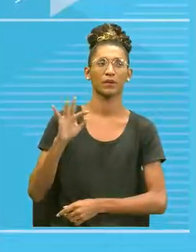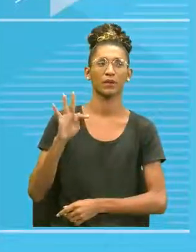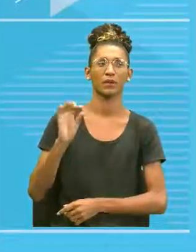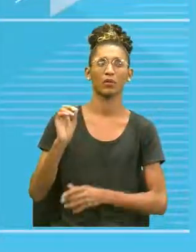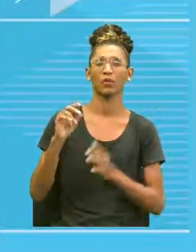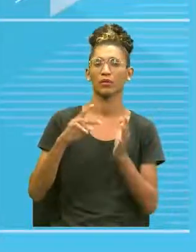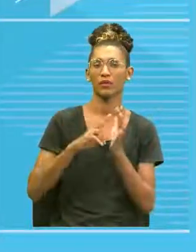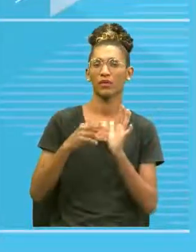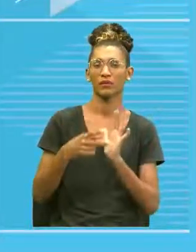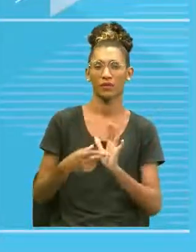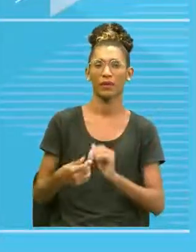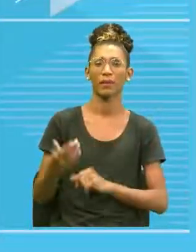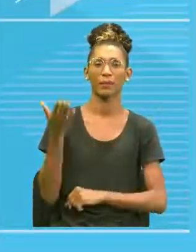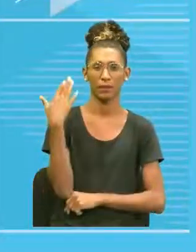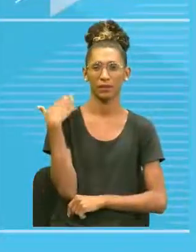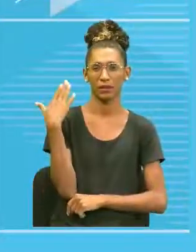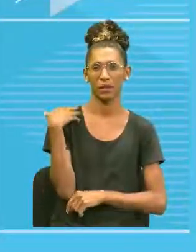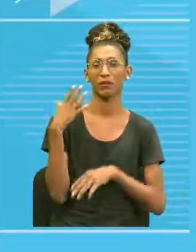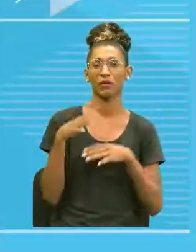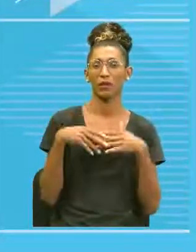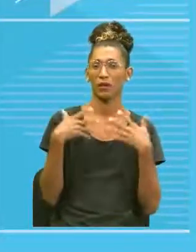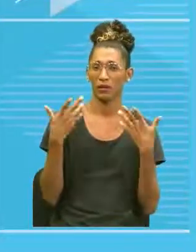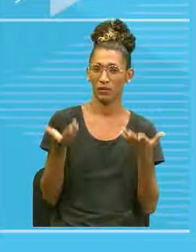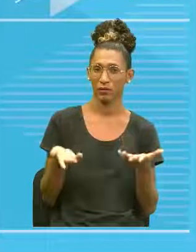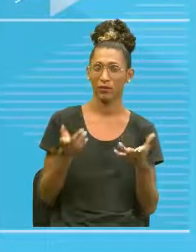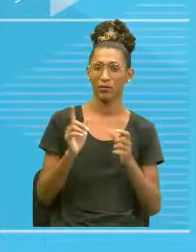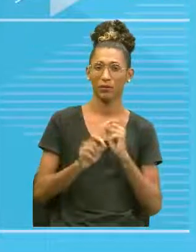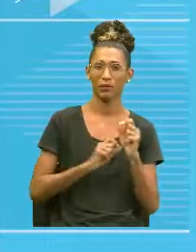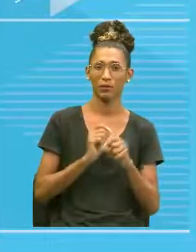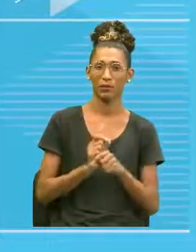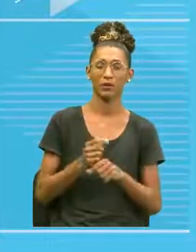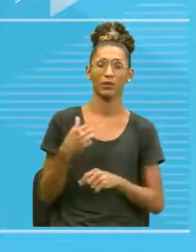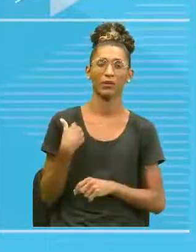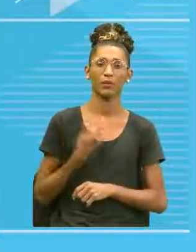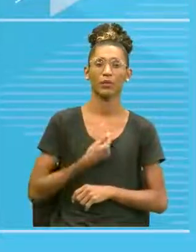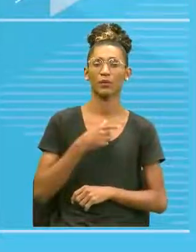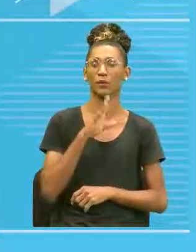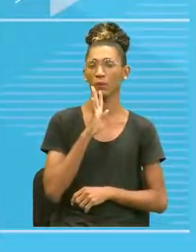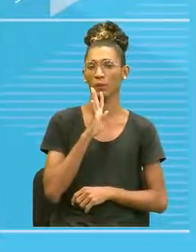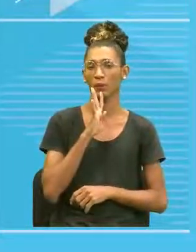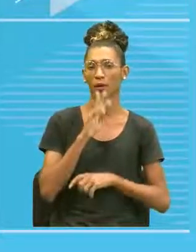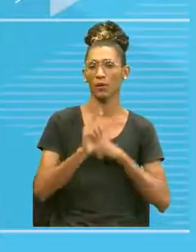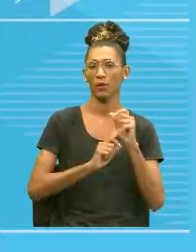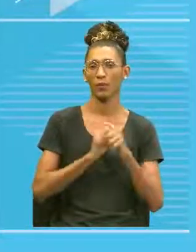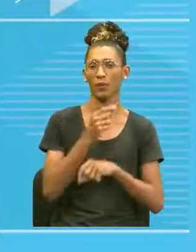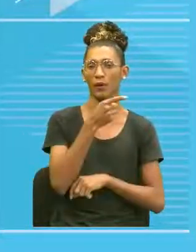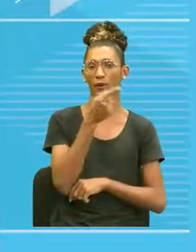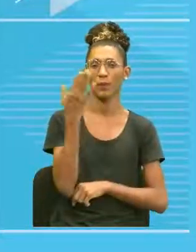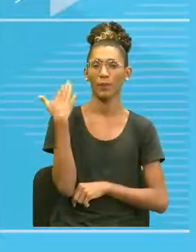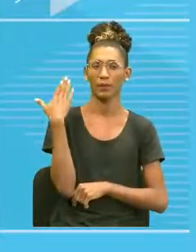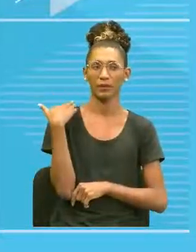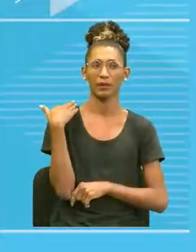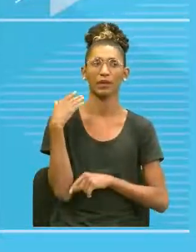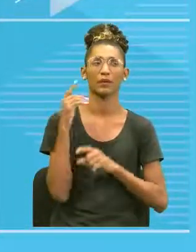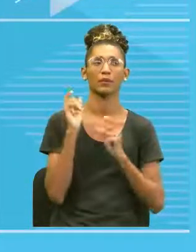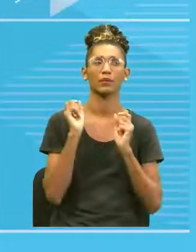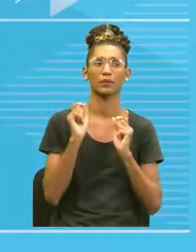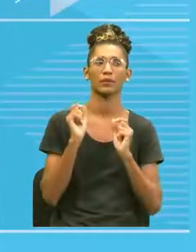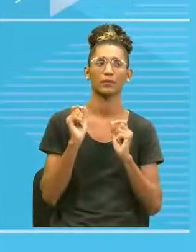e nesse caso a gente vai conhecer o Pretérito né pretérito pluscuamperfecto